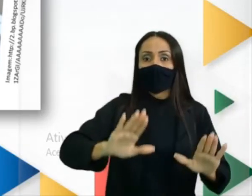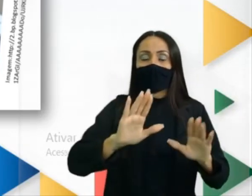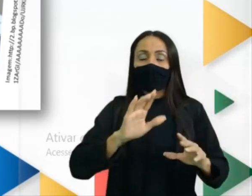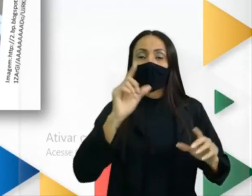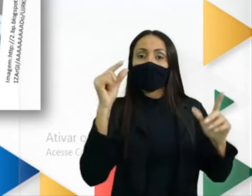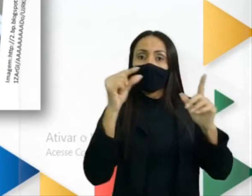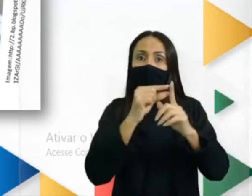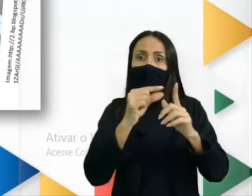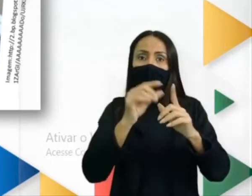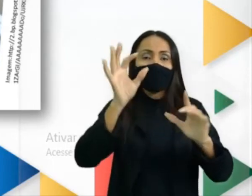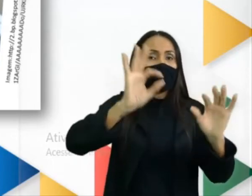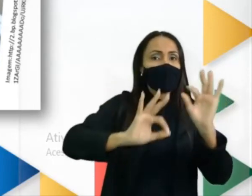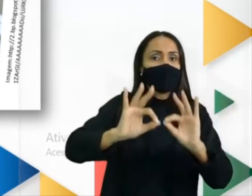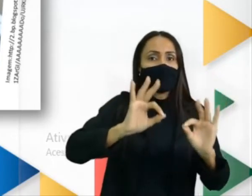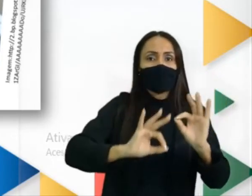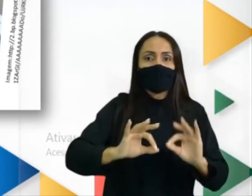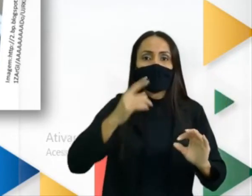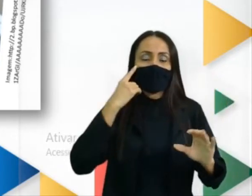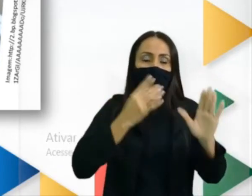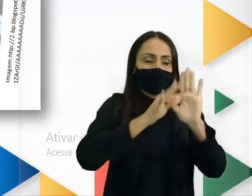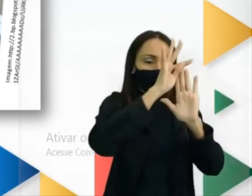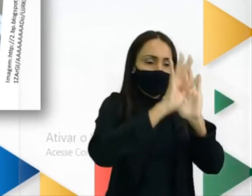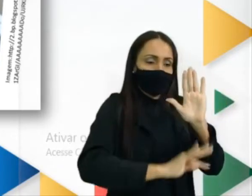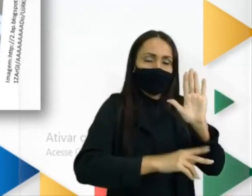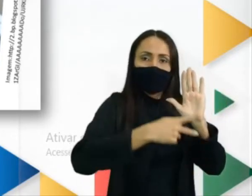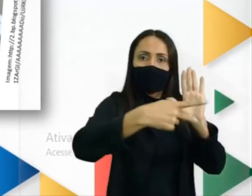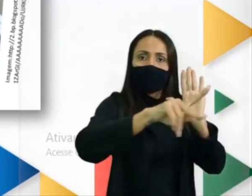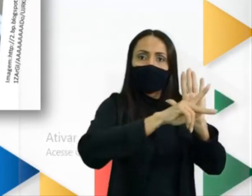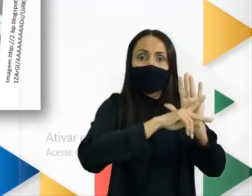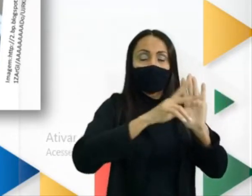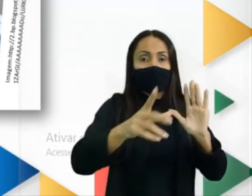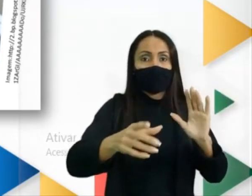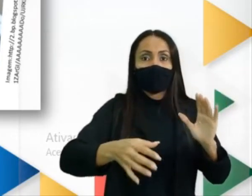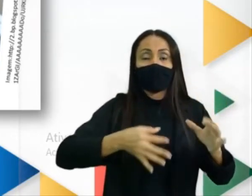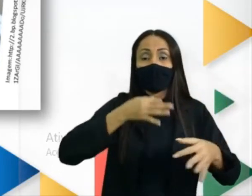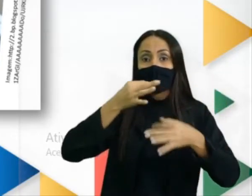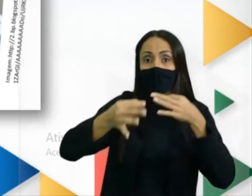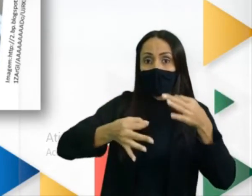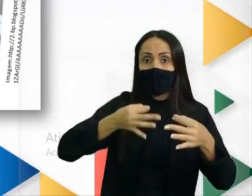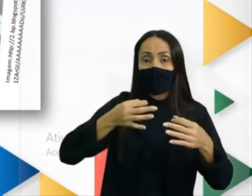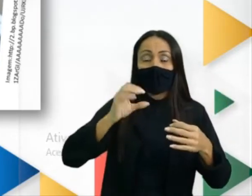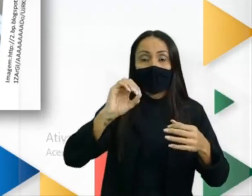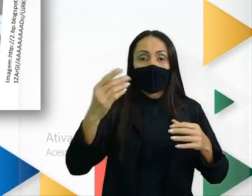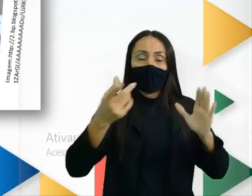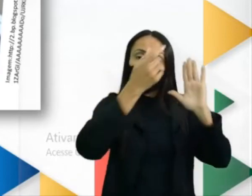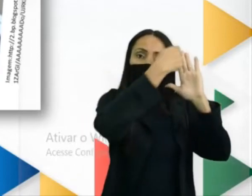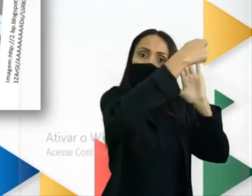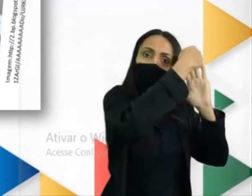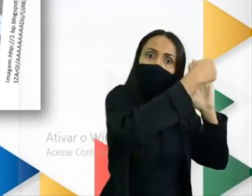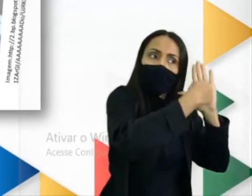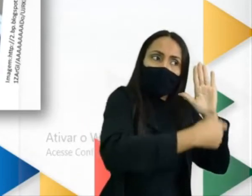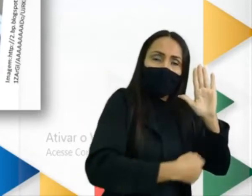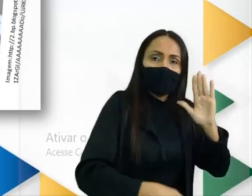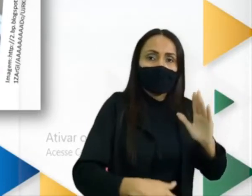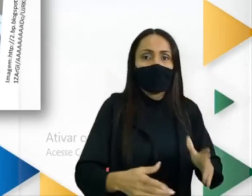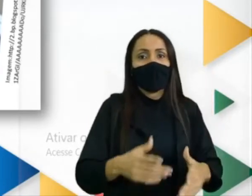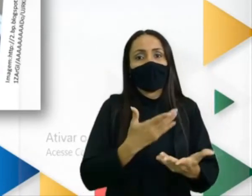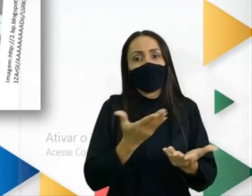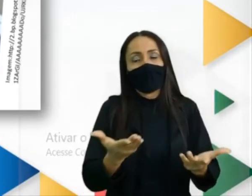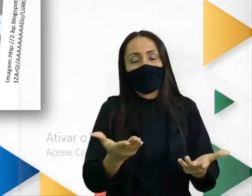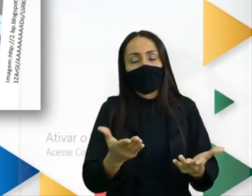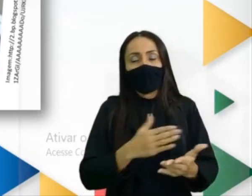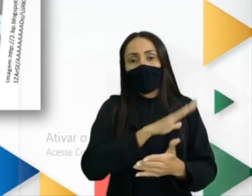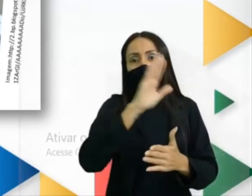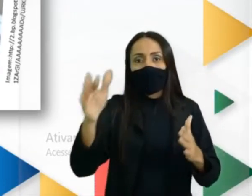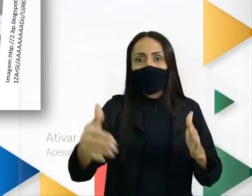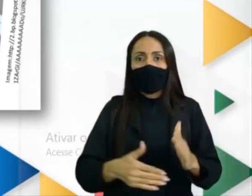palavras, a organização do seu texto, seja ele oral ou seja escrito, tudo é uma questão de tarefa, tudo é